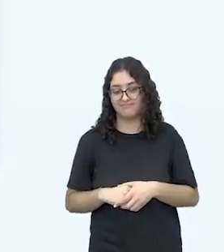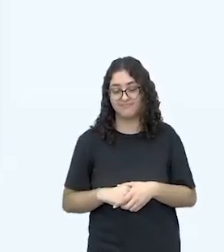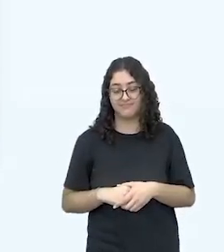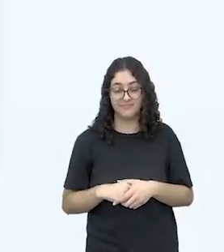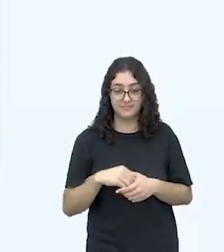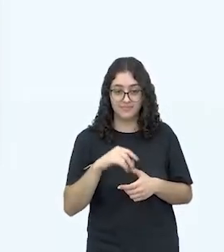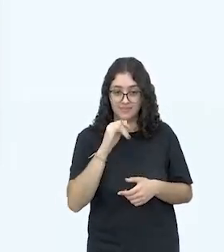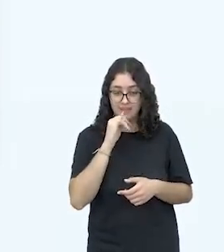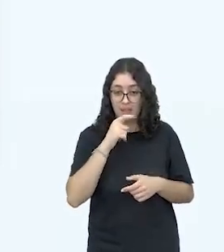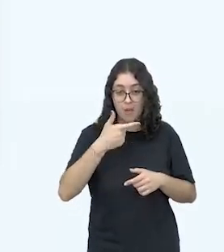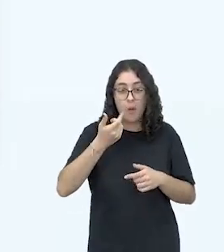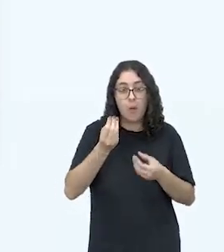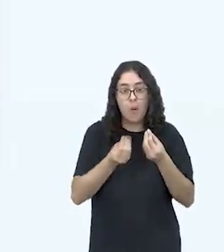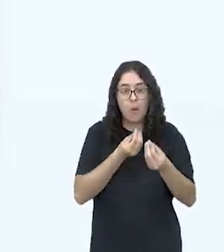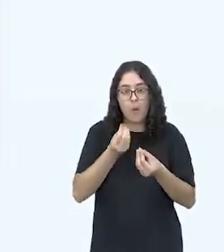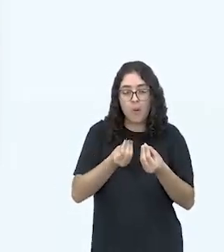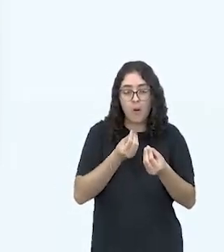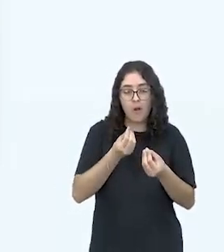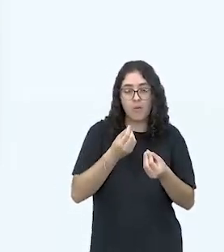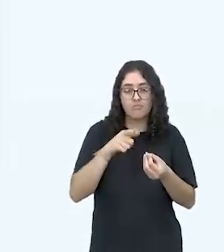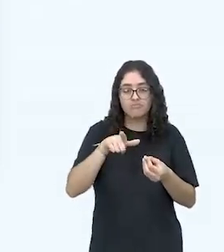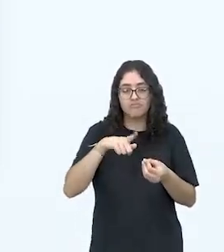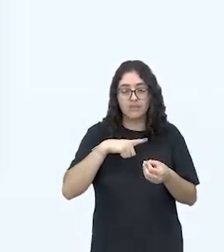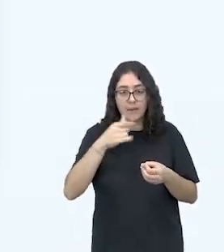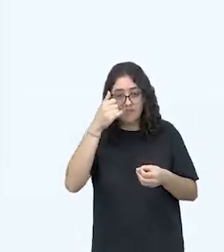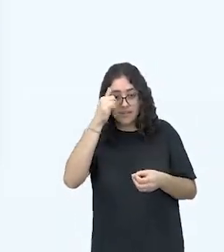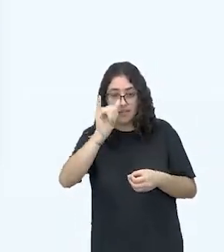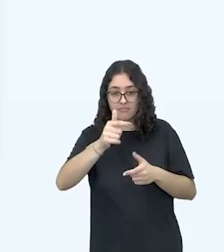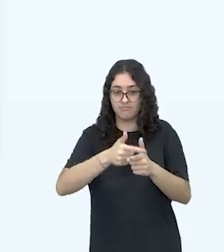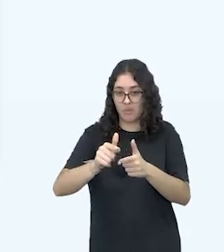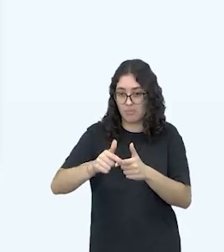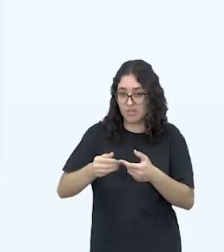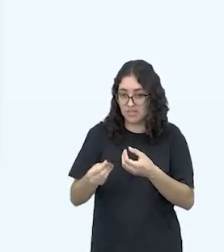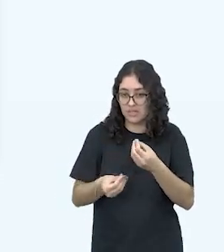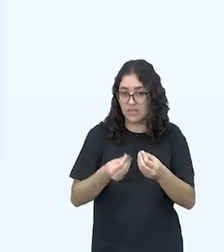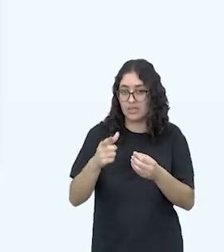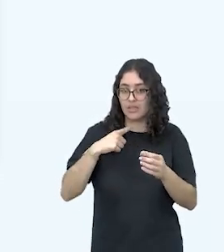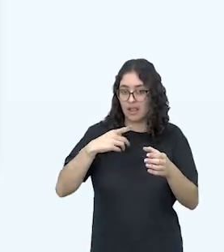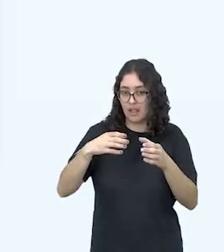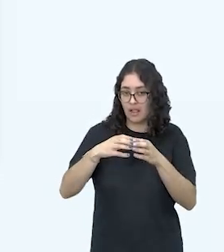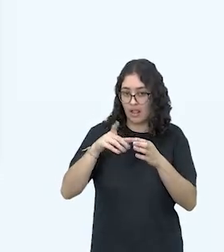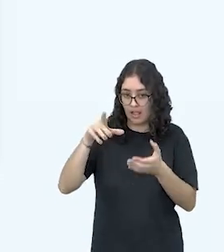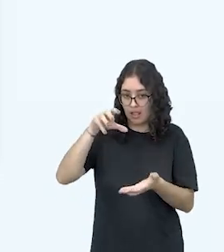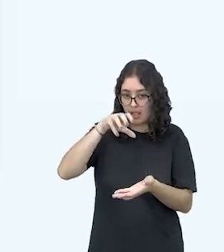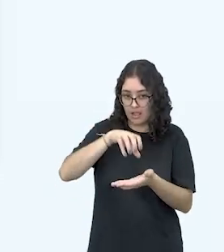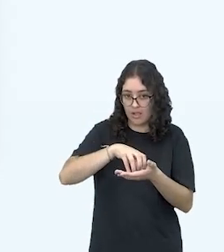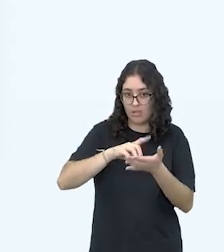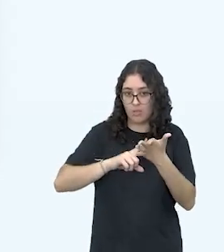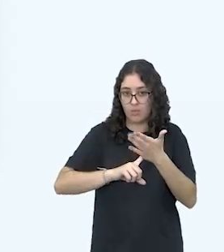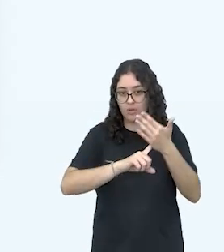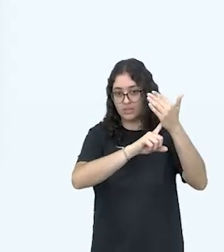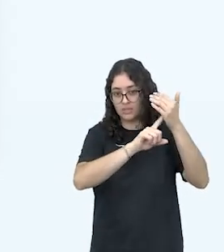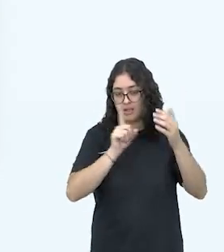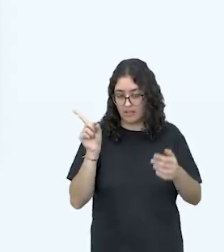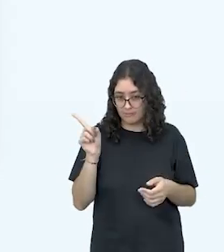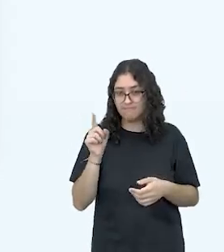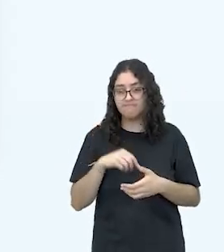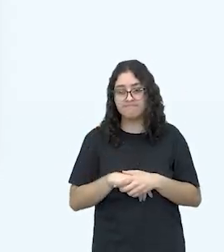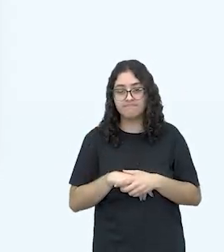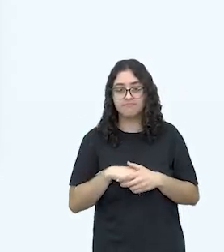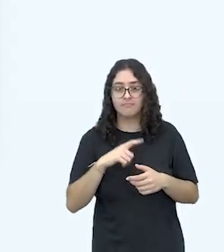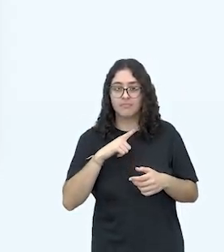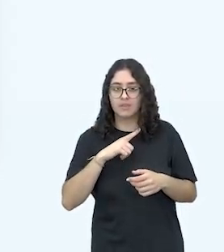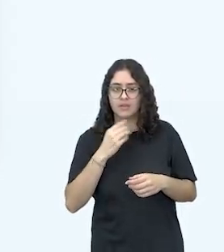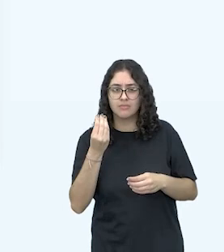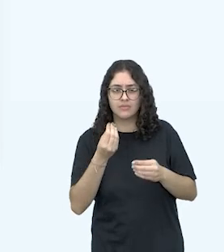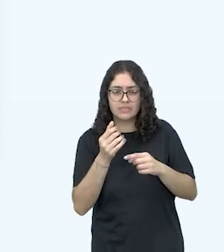Para enfrentar o problema, o Centro de Tecnologia Canavieira, ou CTC, em Piracicaba, interior de São Paulo, desenvolveu uma